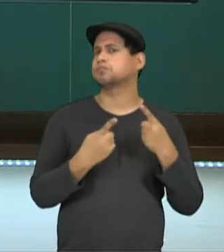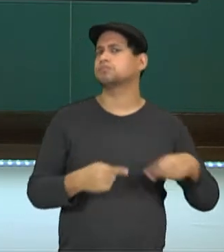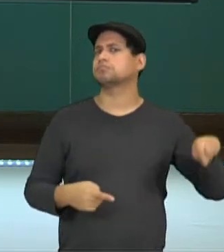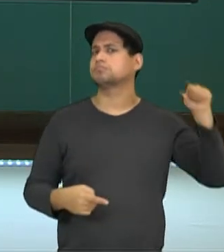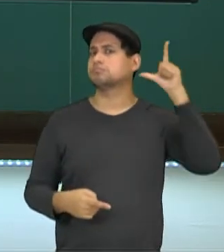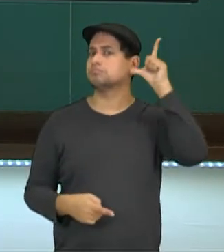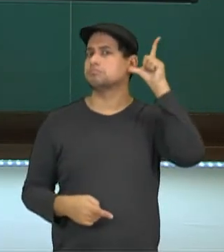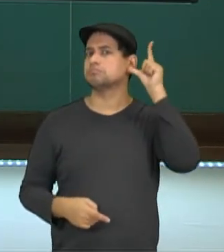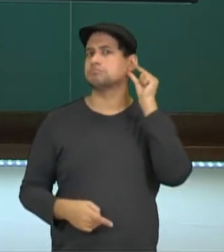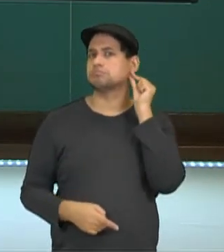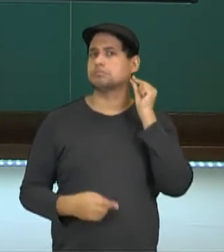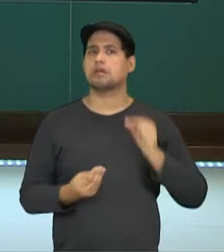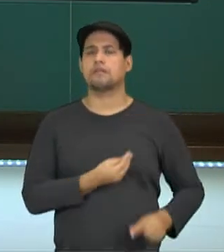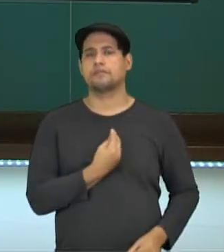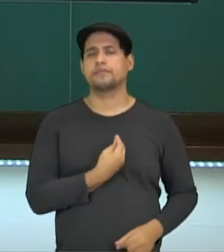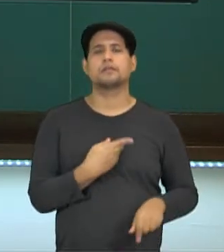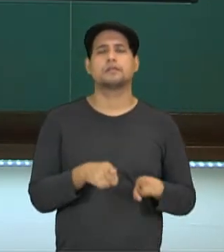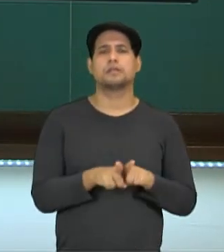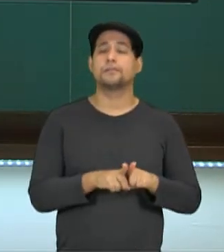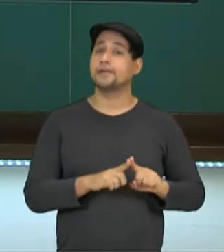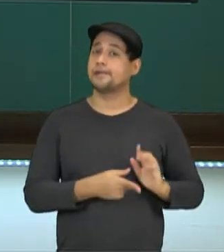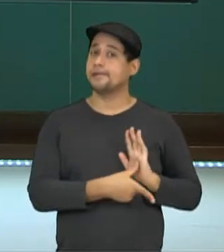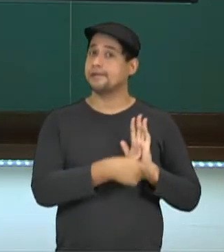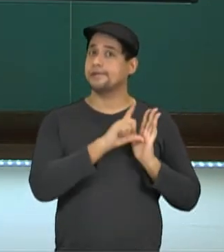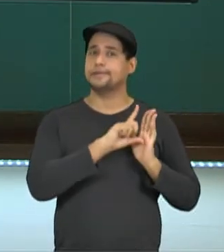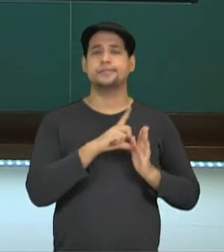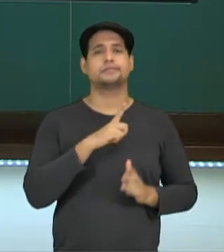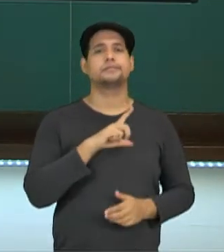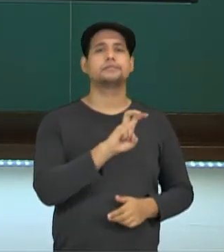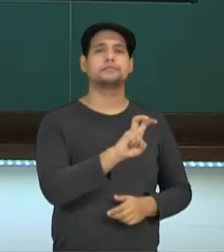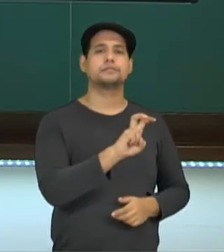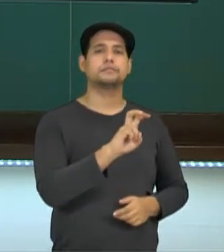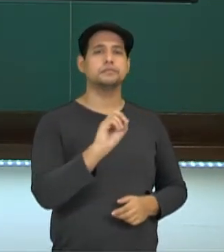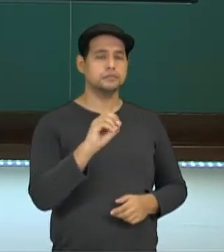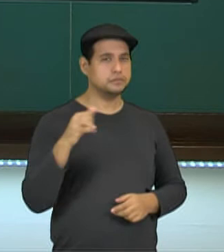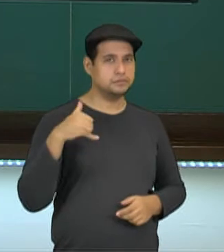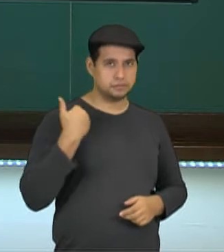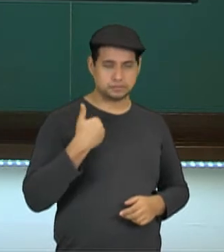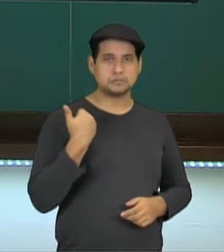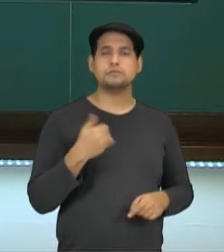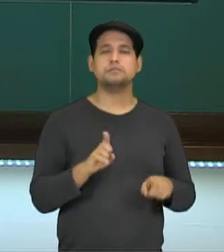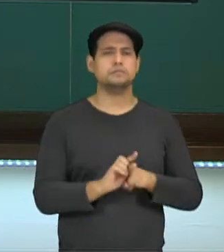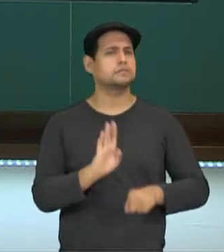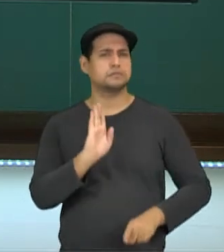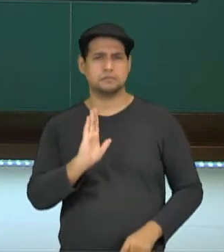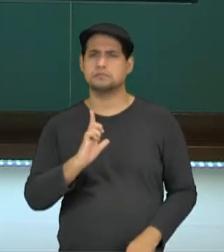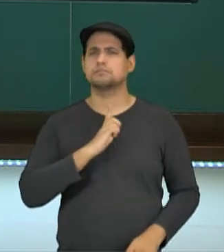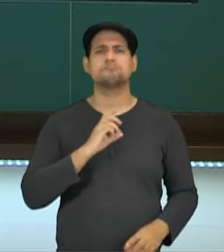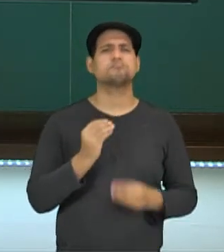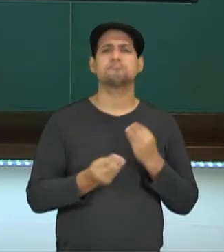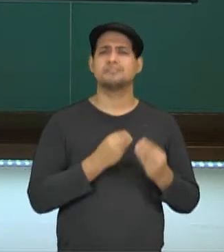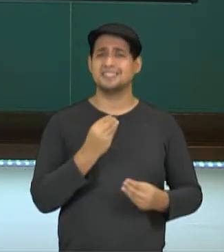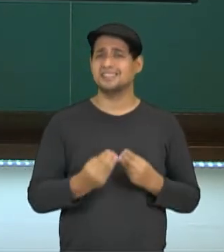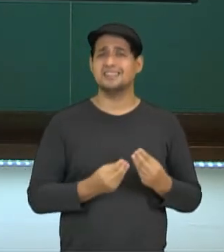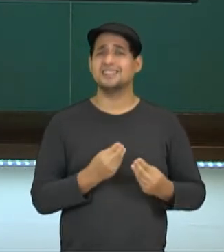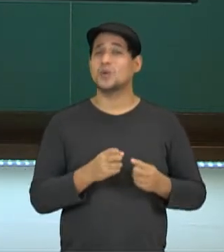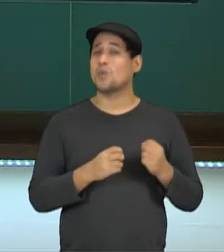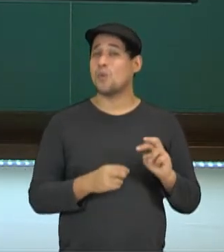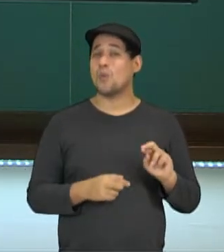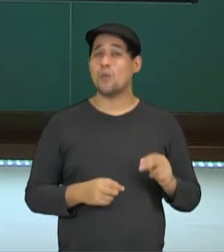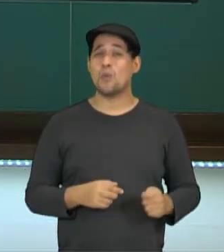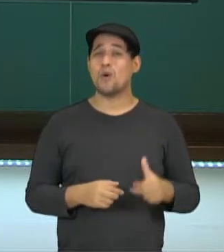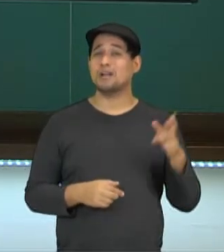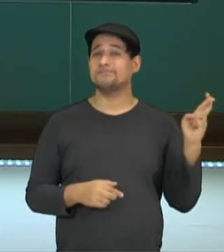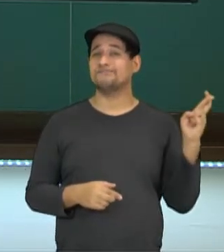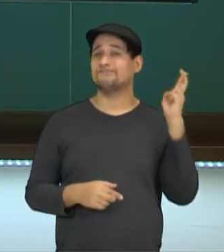audição ao longo da sua vida, né? Antes de completar 50 anos de idade, ele já estava completamente